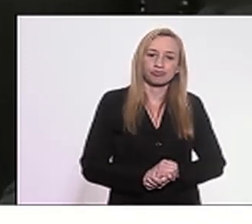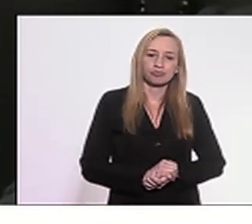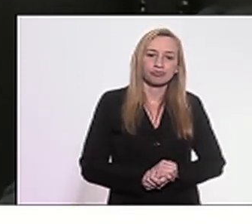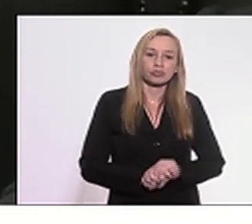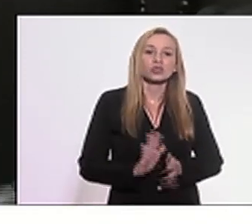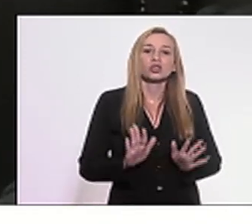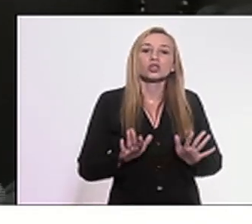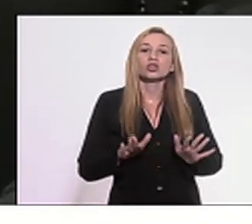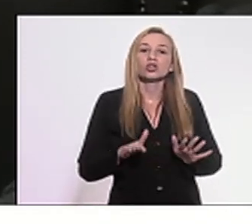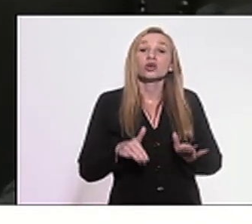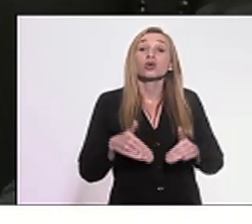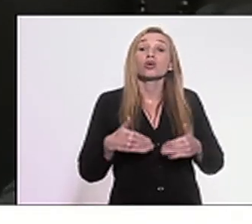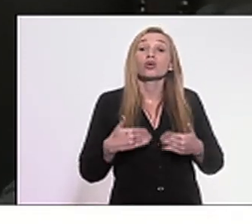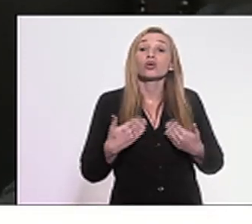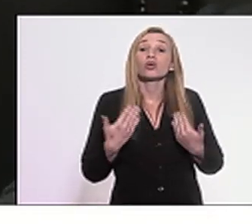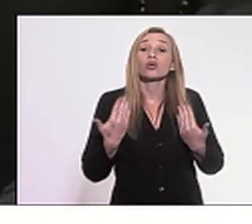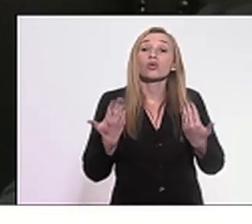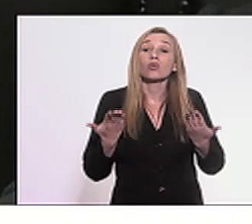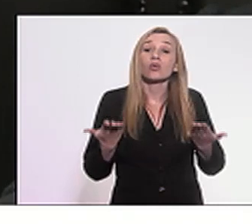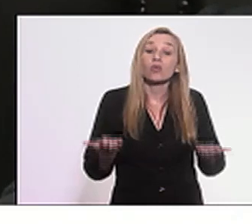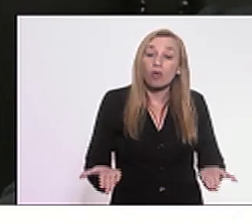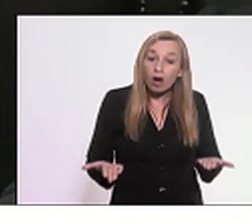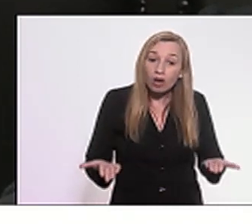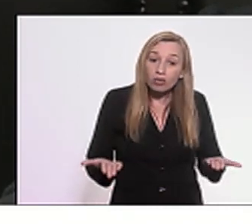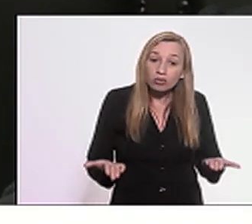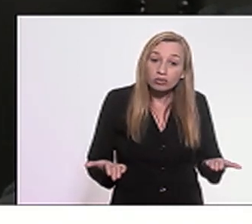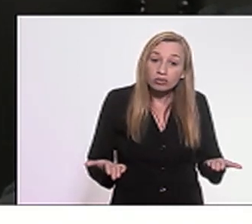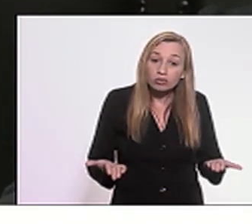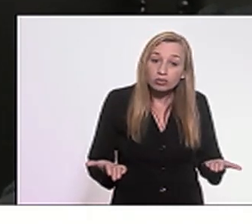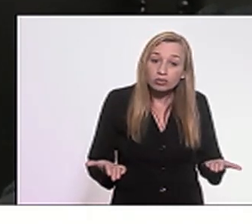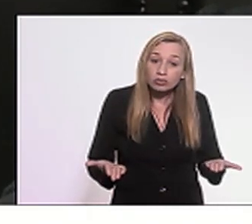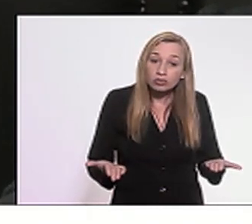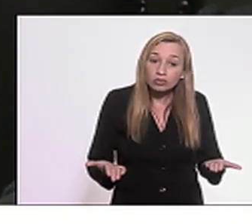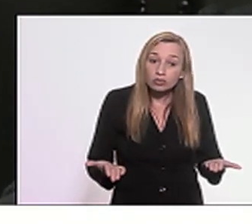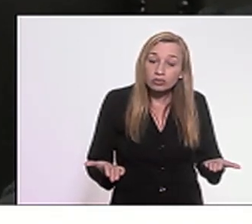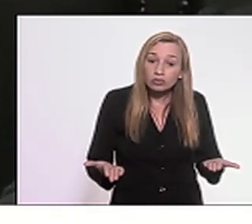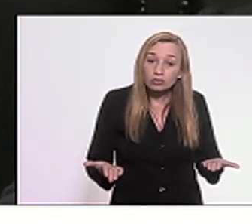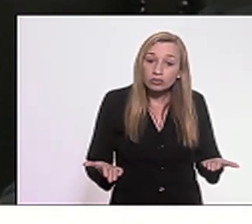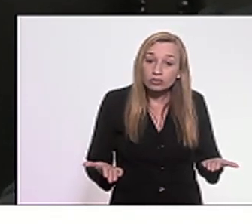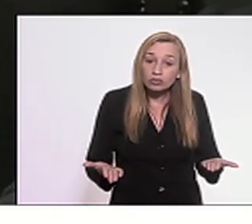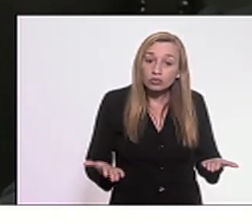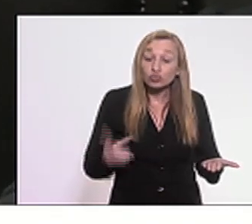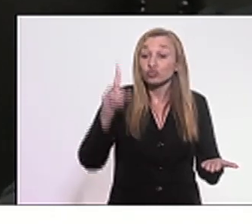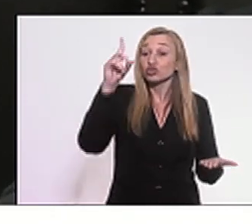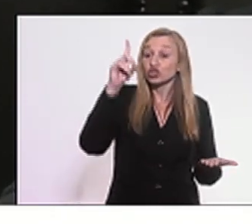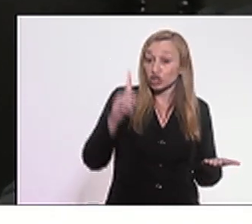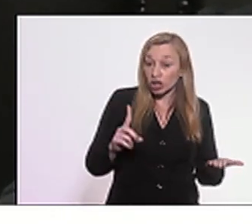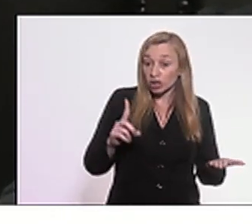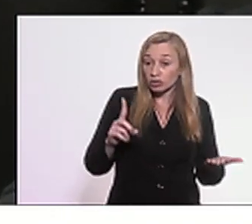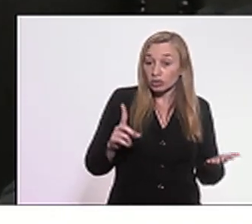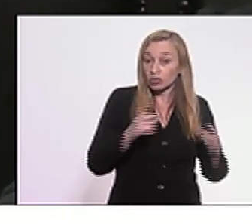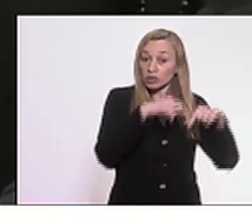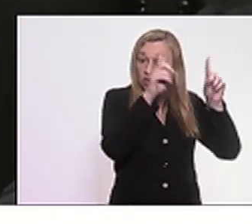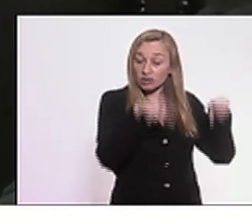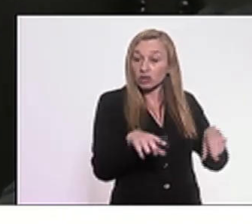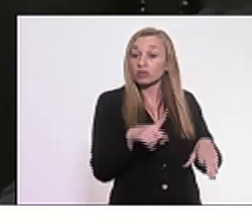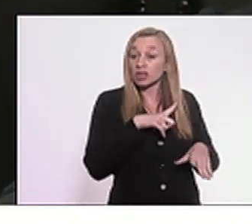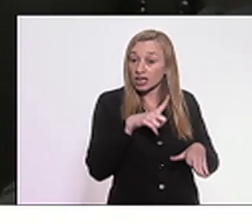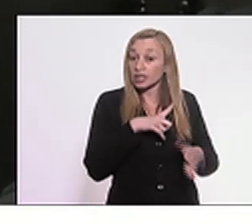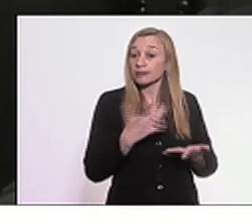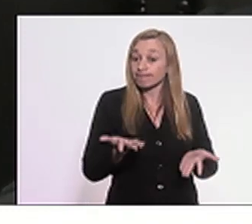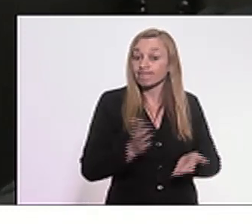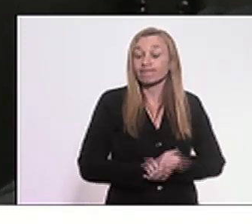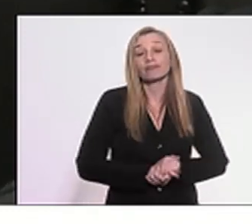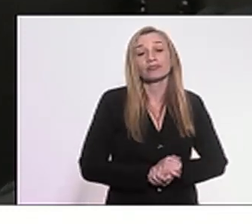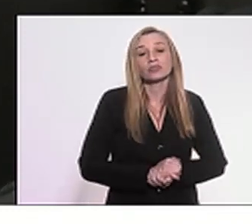E quais as garantias, né, que esse servidor teria, né, do seu anonimato.